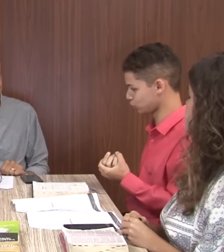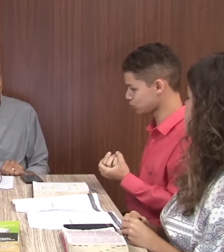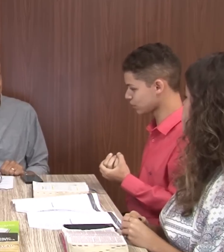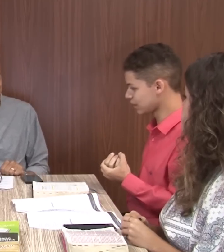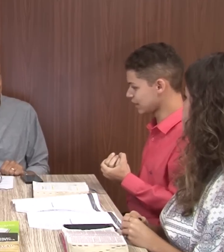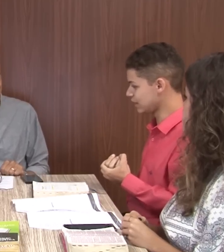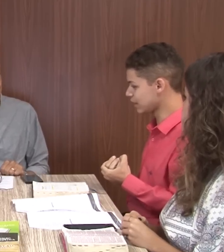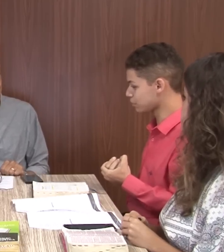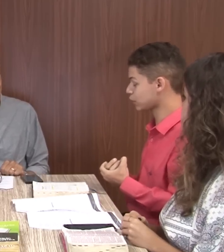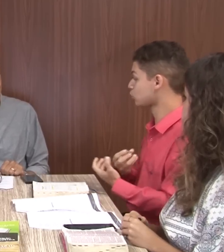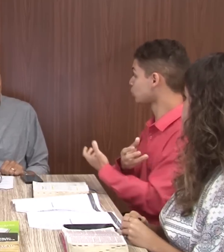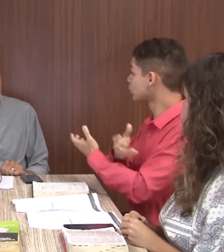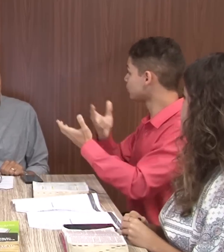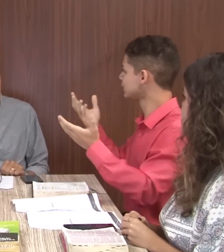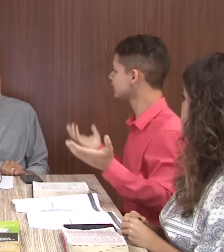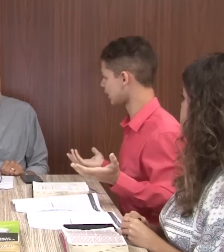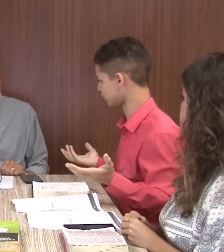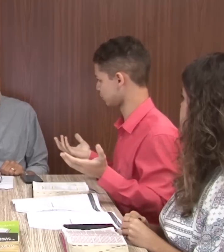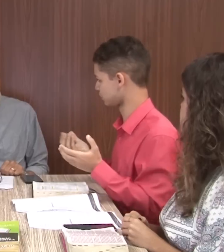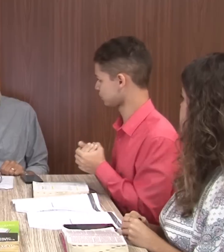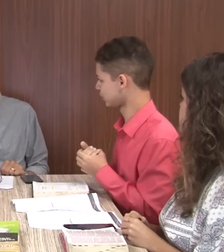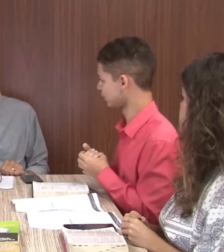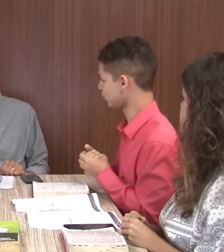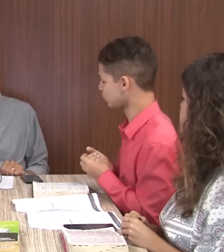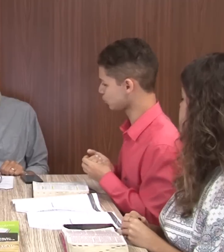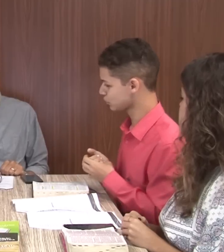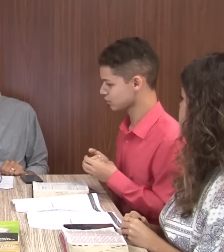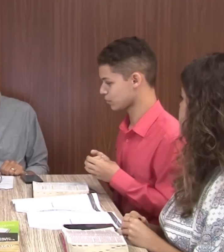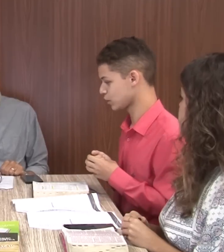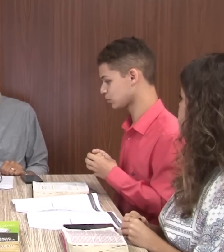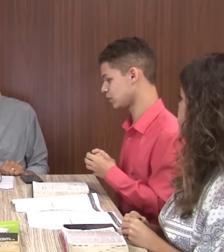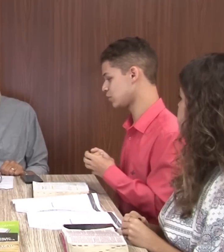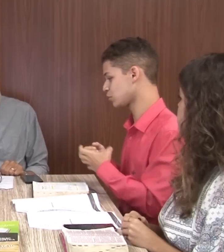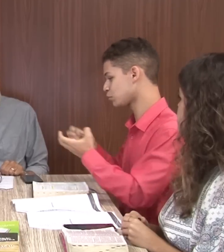de São Jesus, ele é para toda a humanidade. Né? O